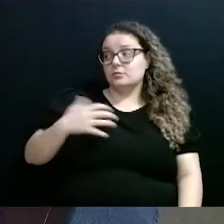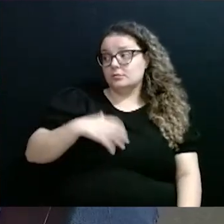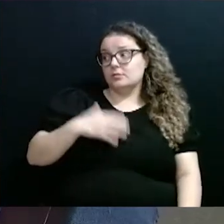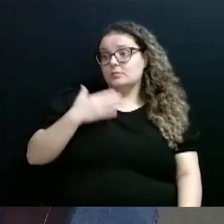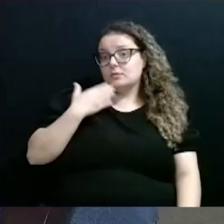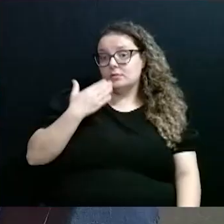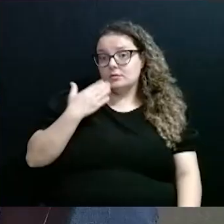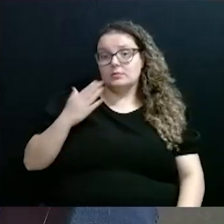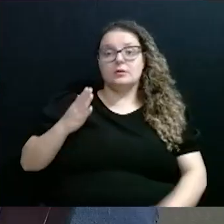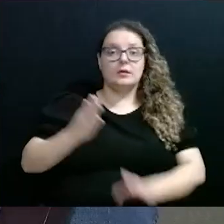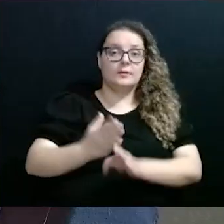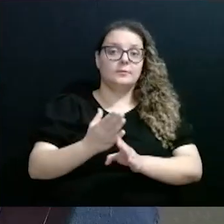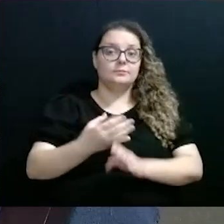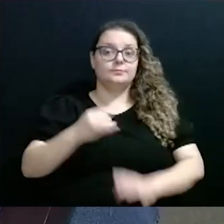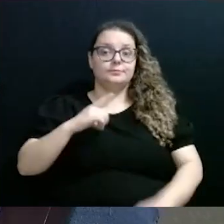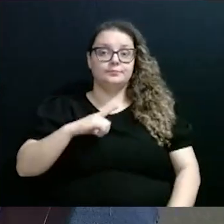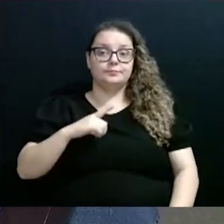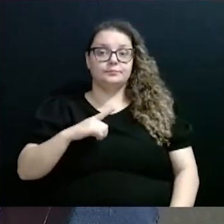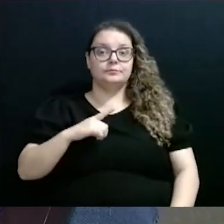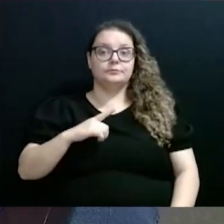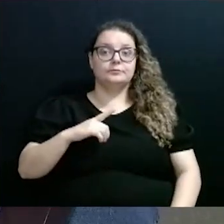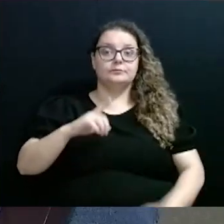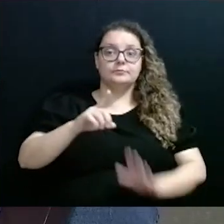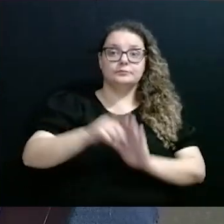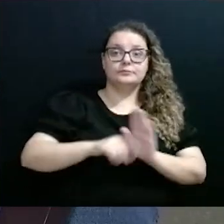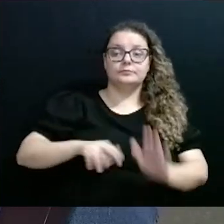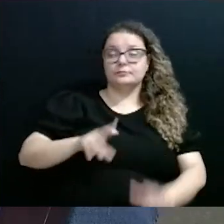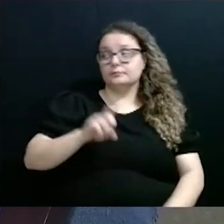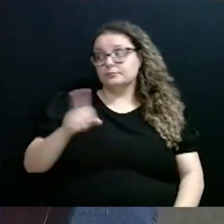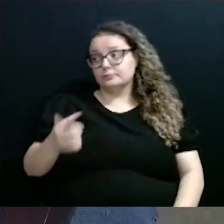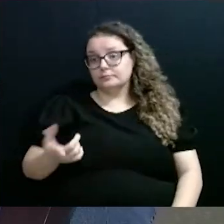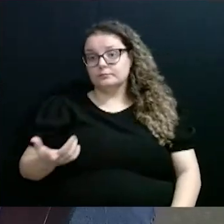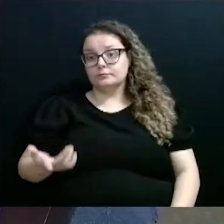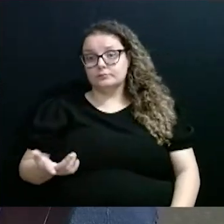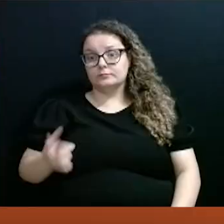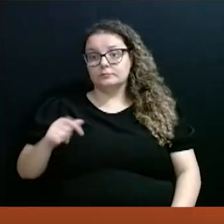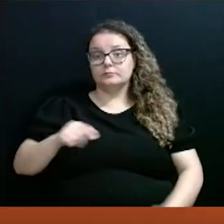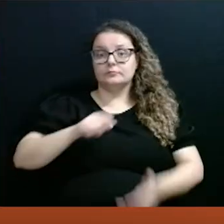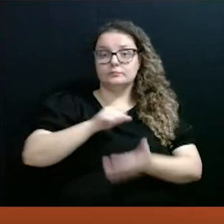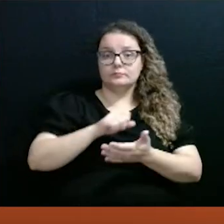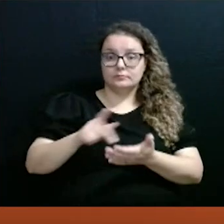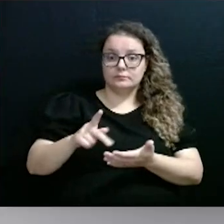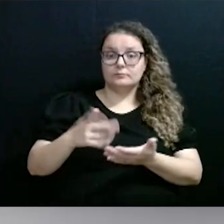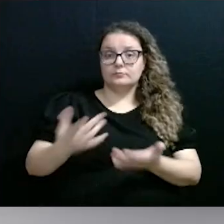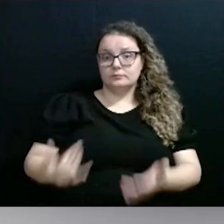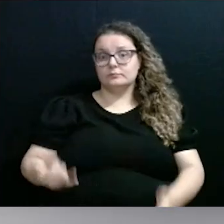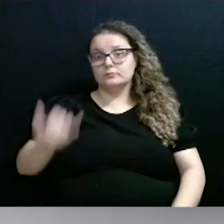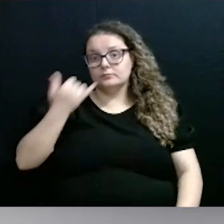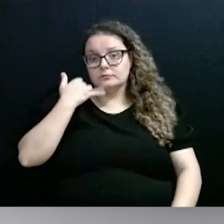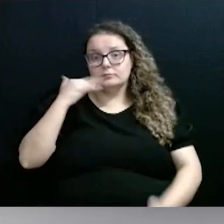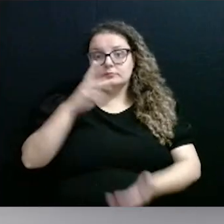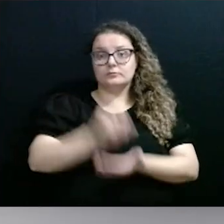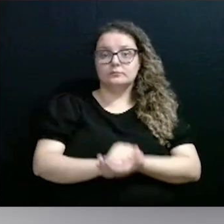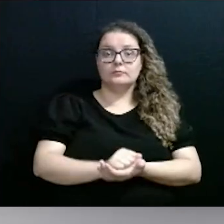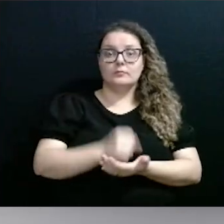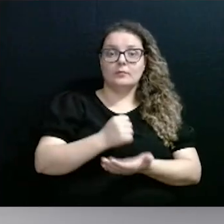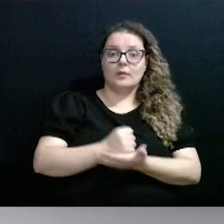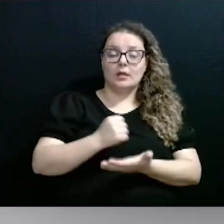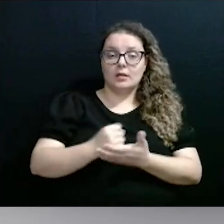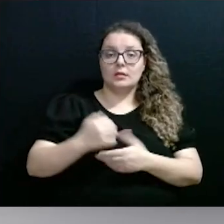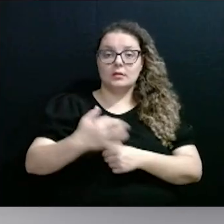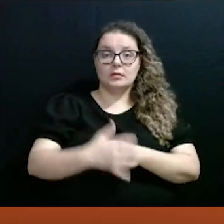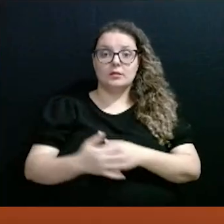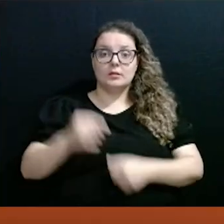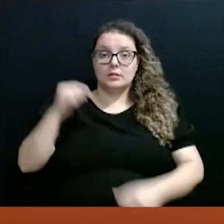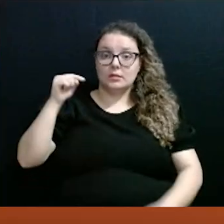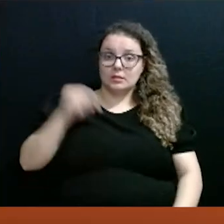você identificar se você tem direito ou não ao abono é por meio do aplicativo do celular. Então, baixar lá a carteira digital, e lá